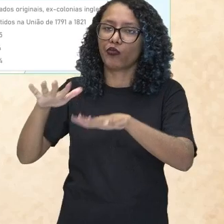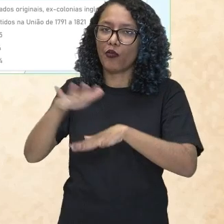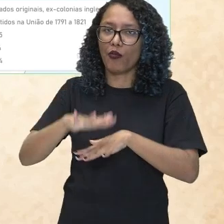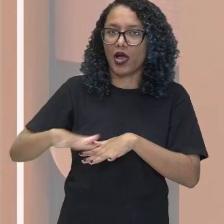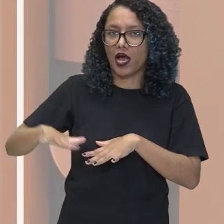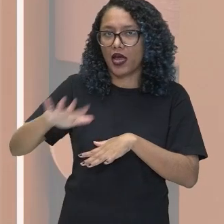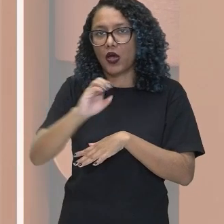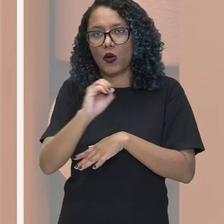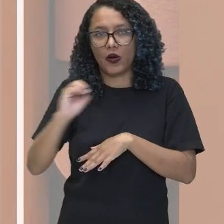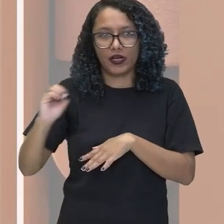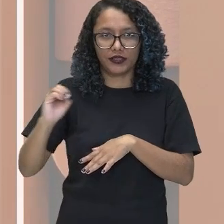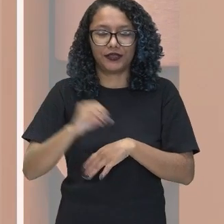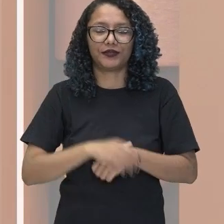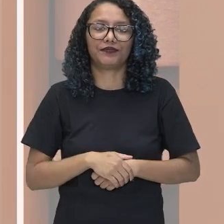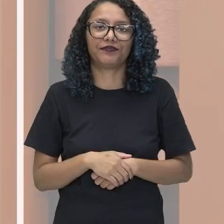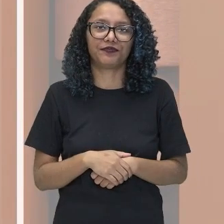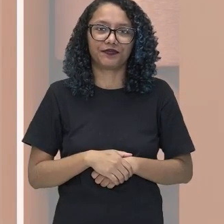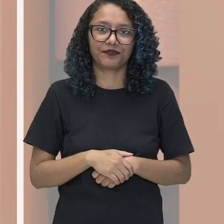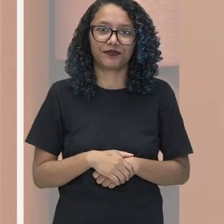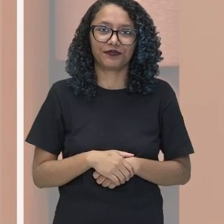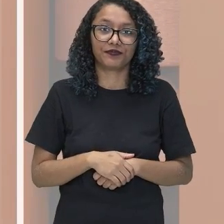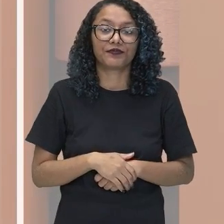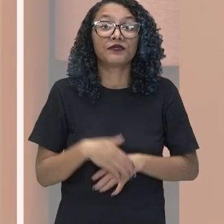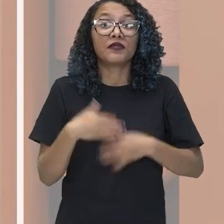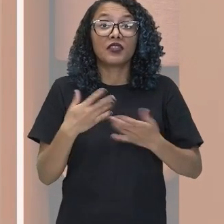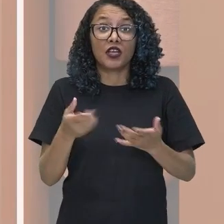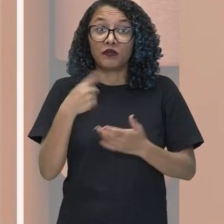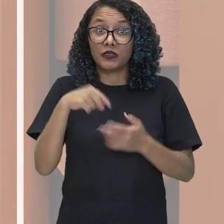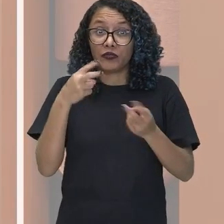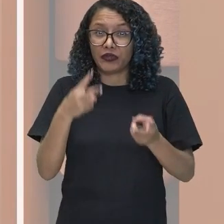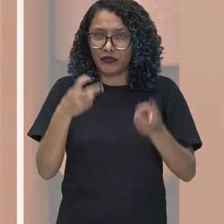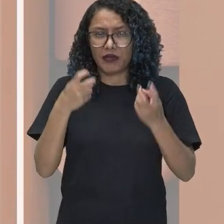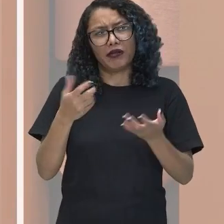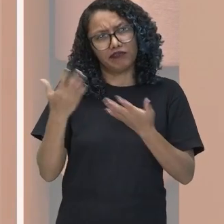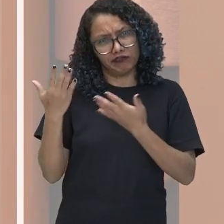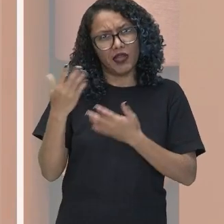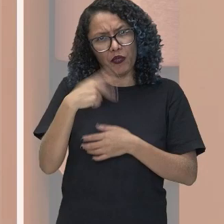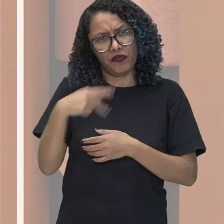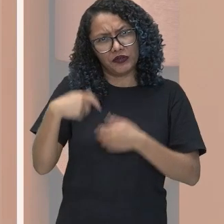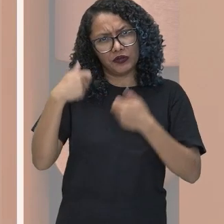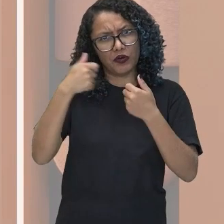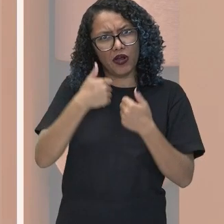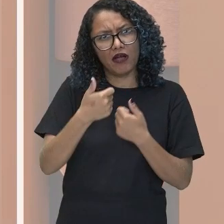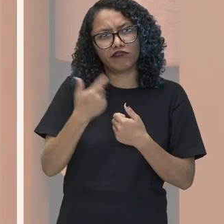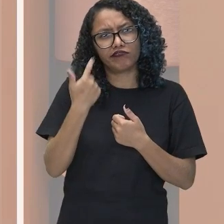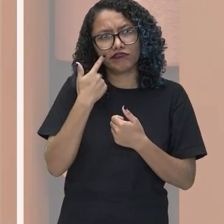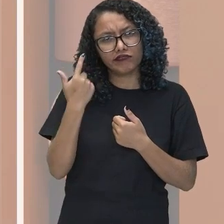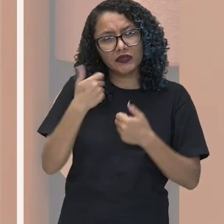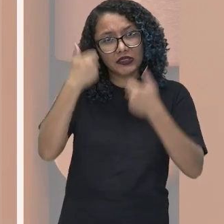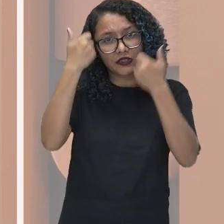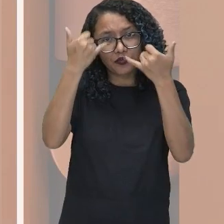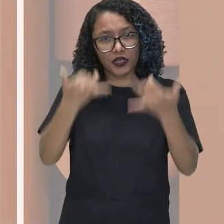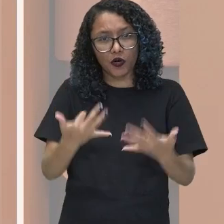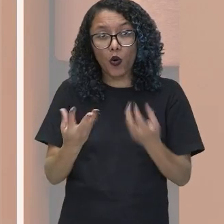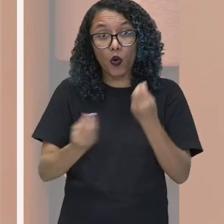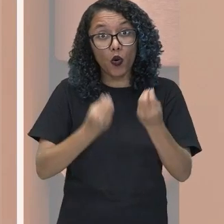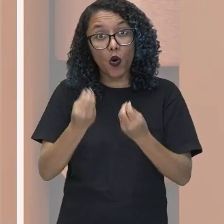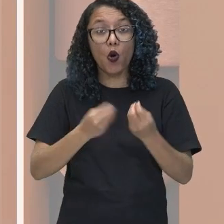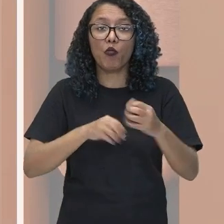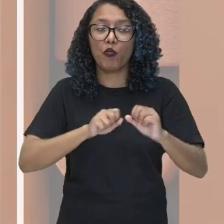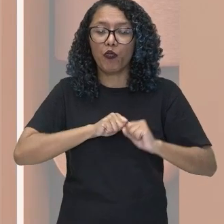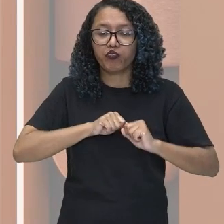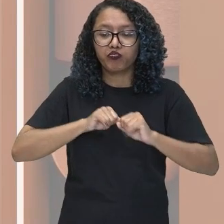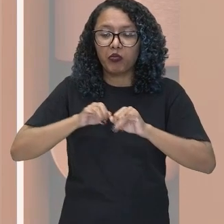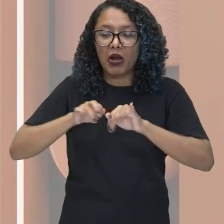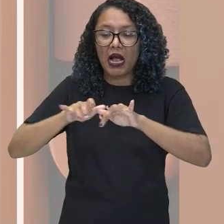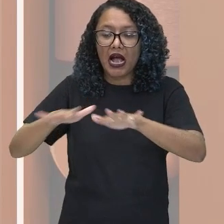do Oeste. Então, aí, como vocês podem observar, a professora Adriana, ela colocou essa expansão, né, dos Estados Unidos em direção ao